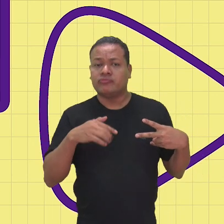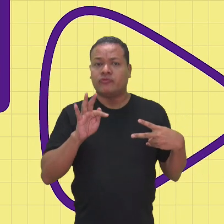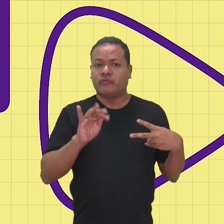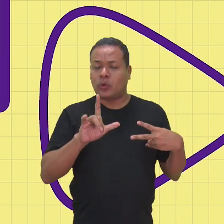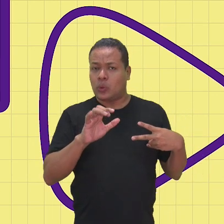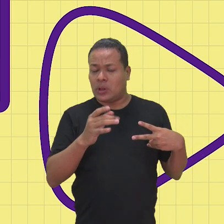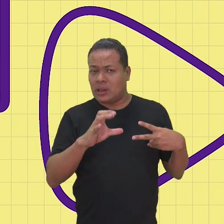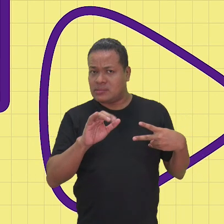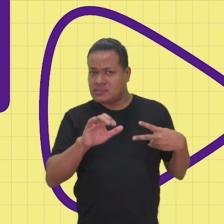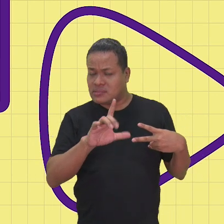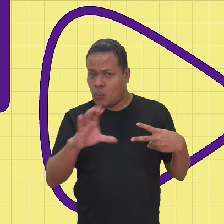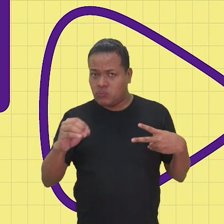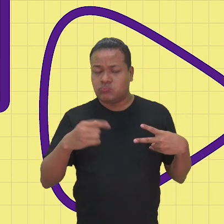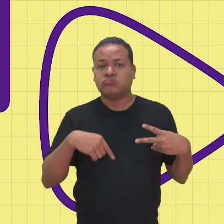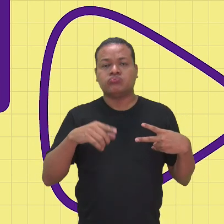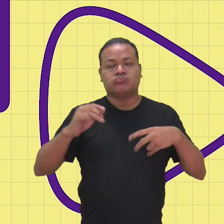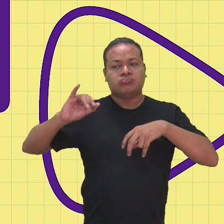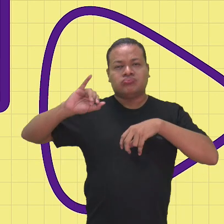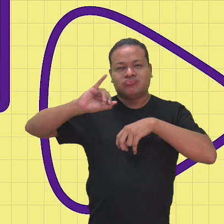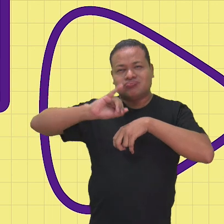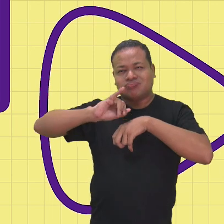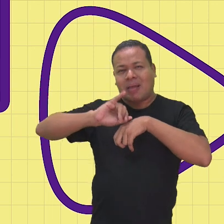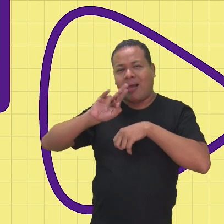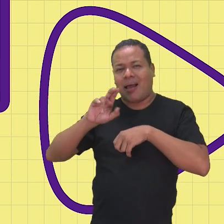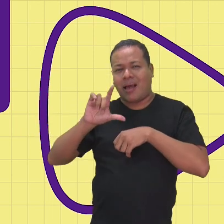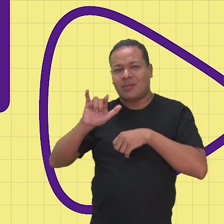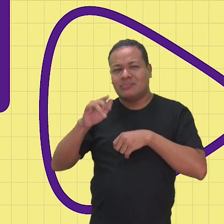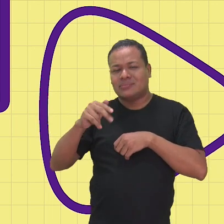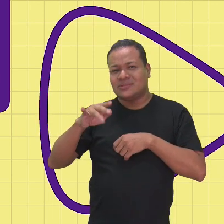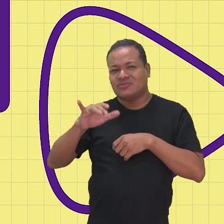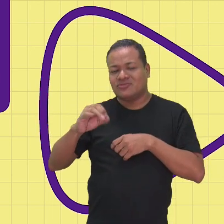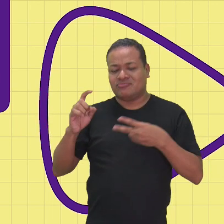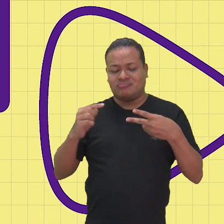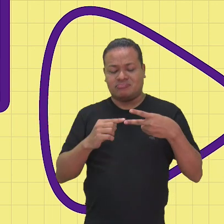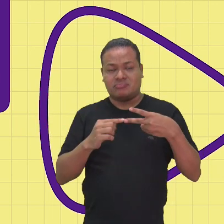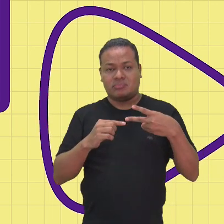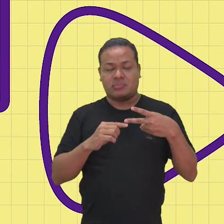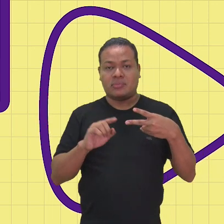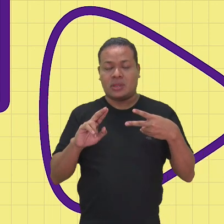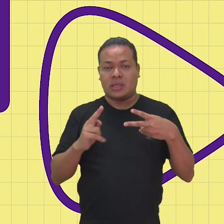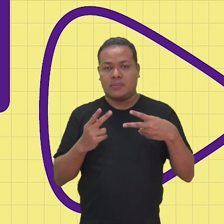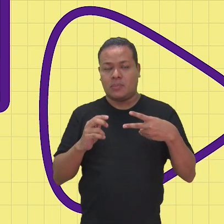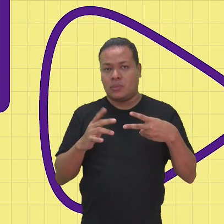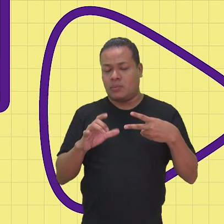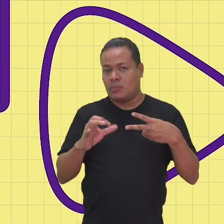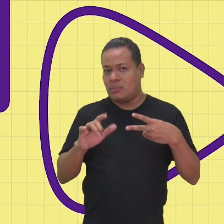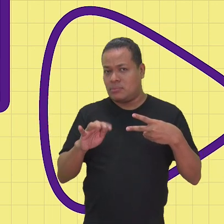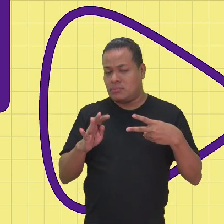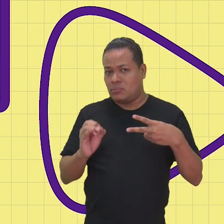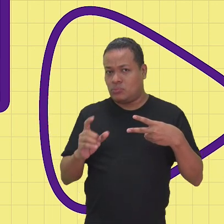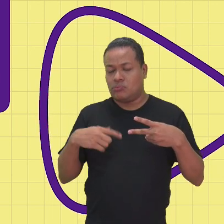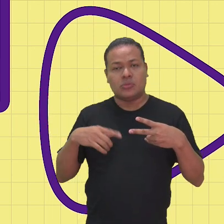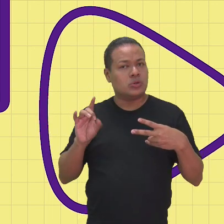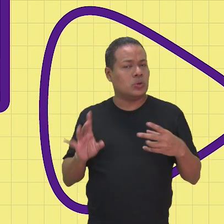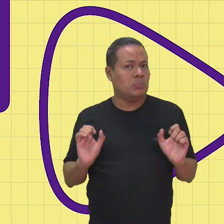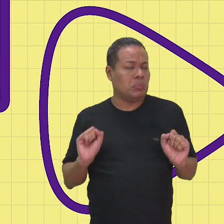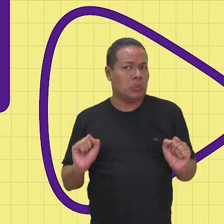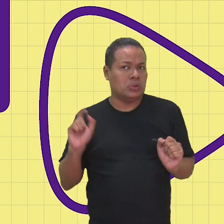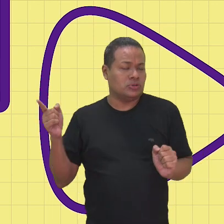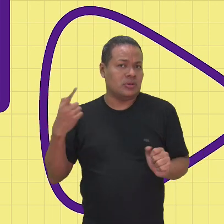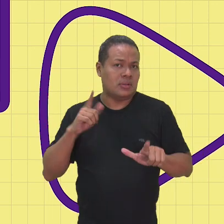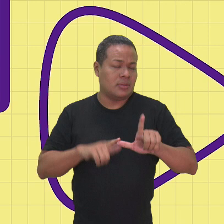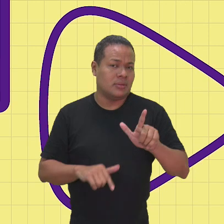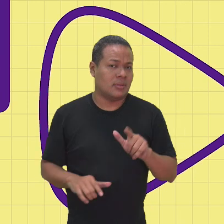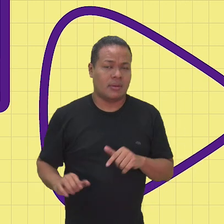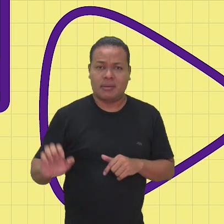usa hidróxido de alumínio, E na etapa final a gente tem o hipoclorito de sódio, ou seja, só pode ser aí a